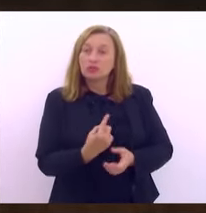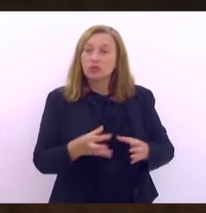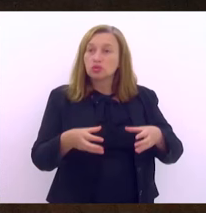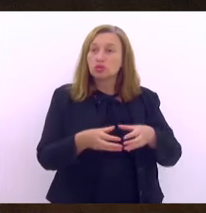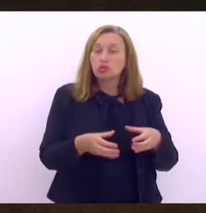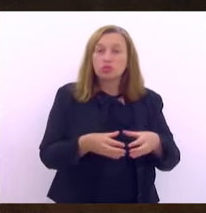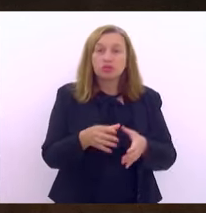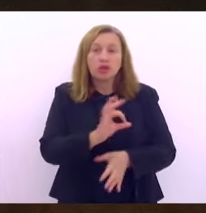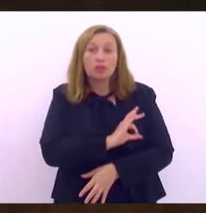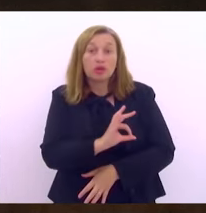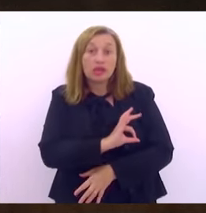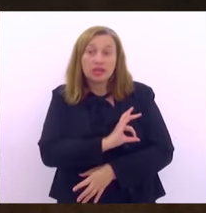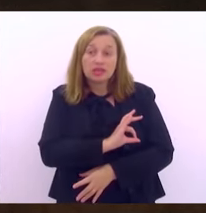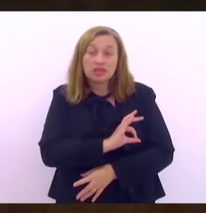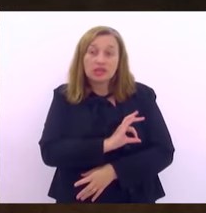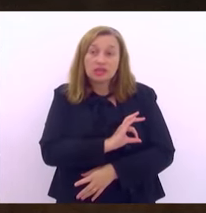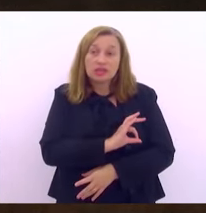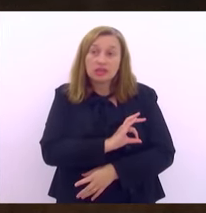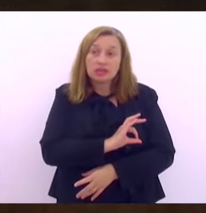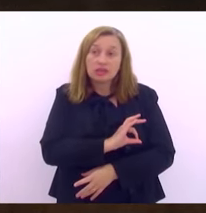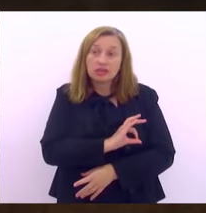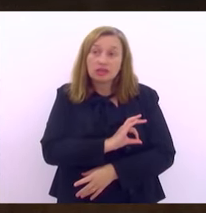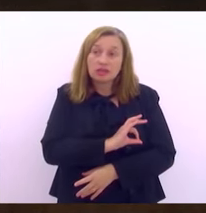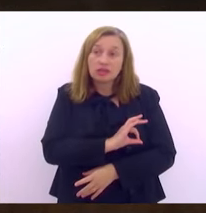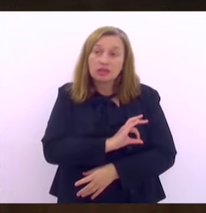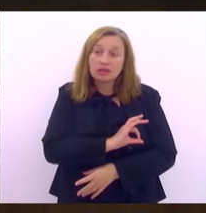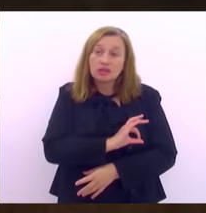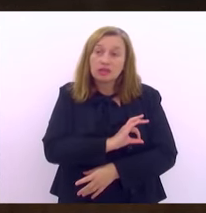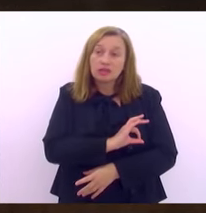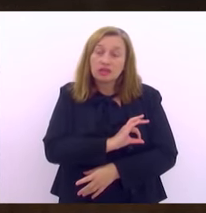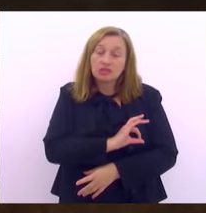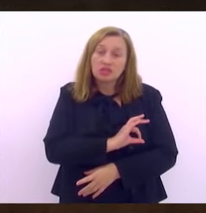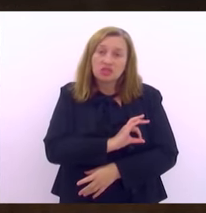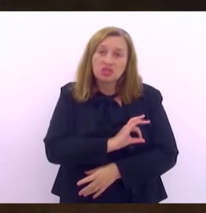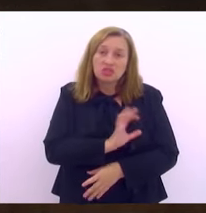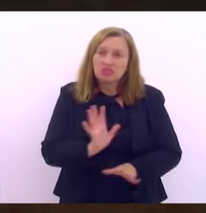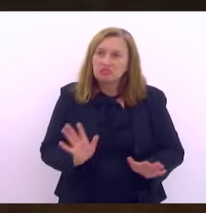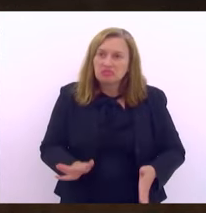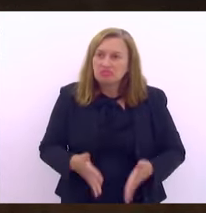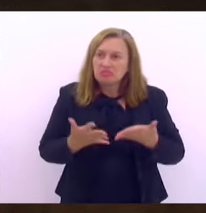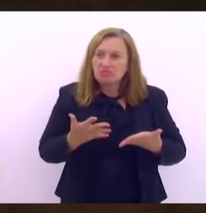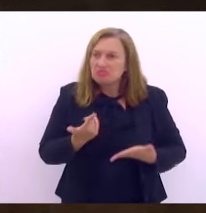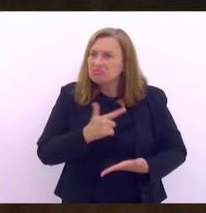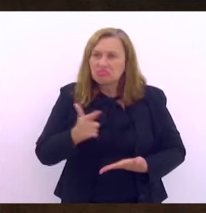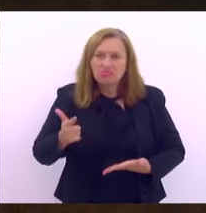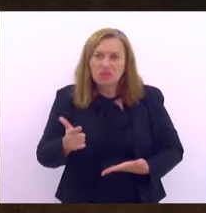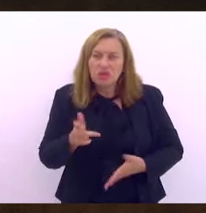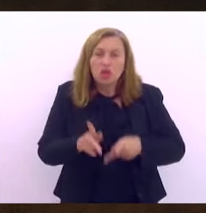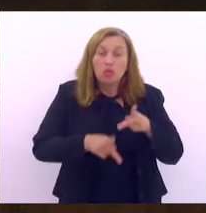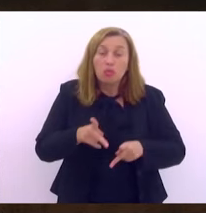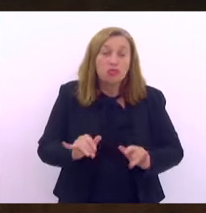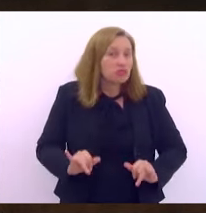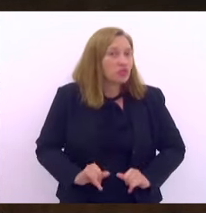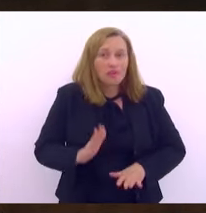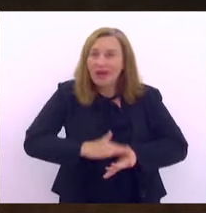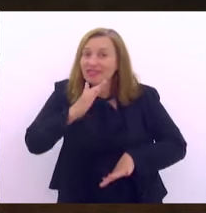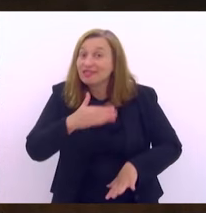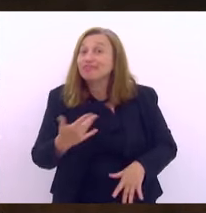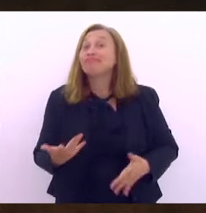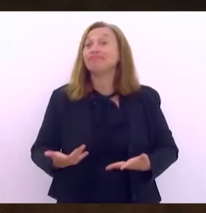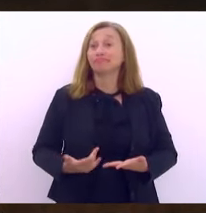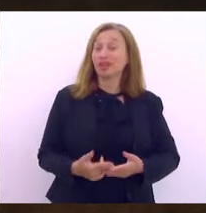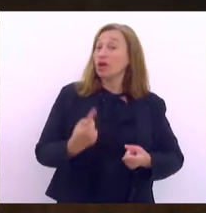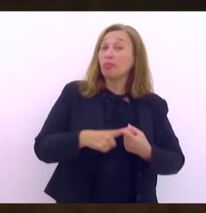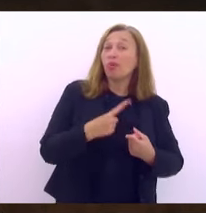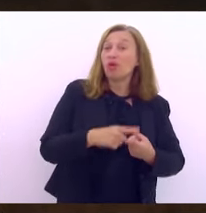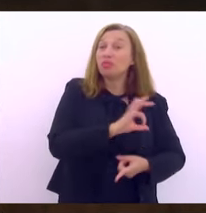ficando totalmente, senhora presidente, desestimuladas. E a população que vai sofrer com isso, porque